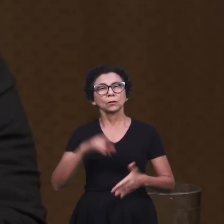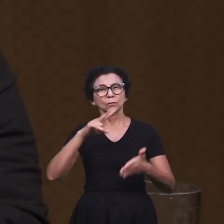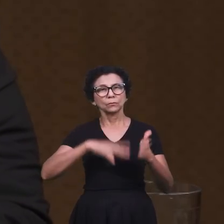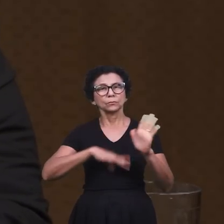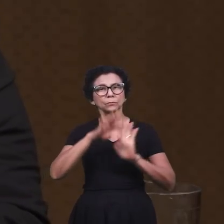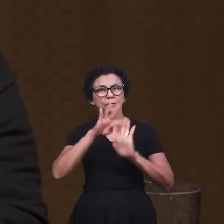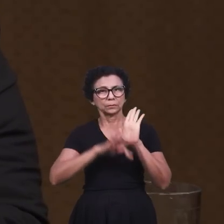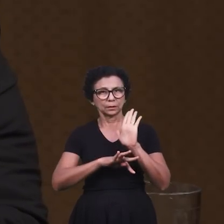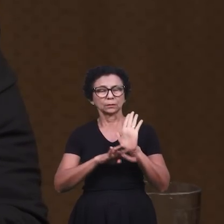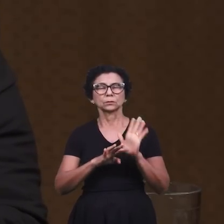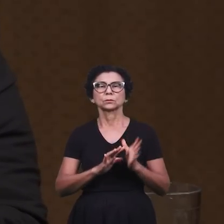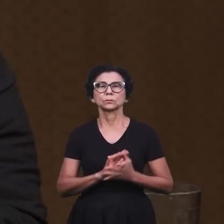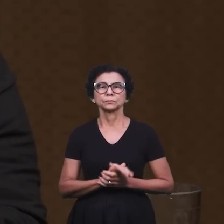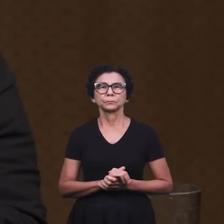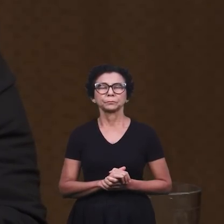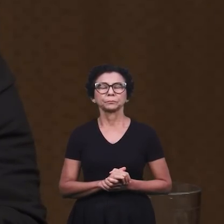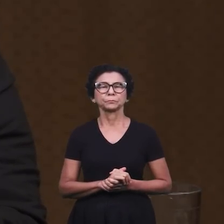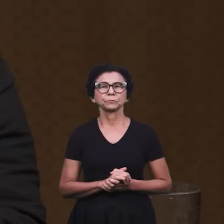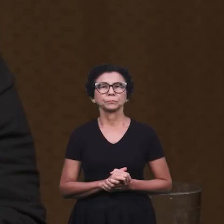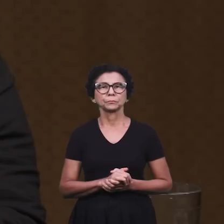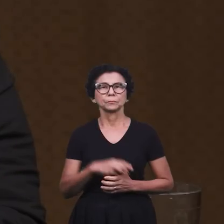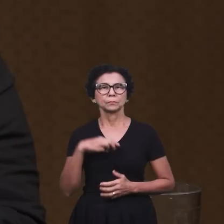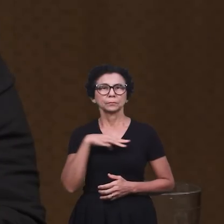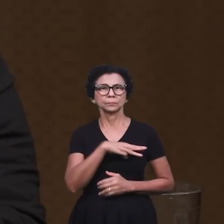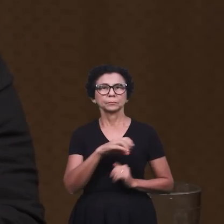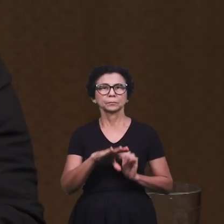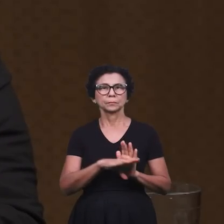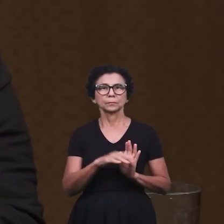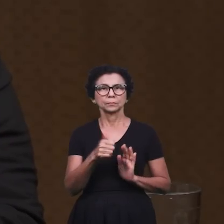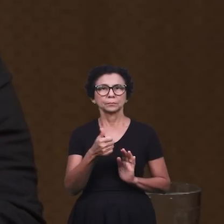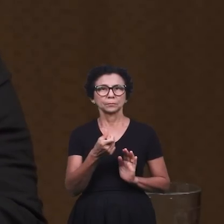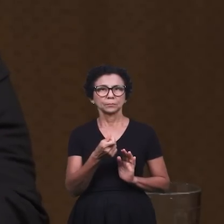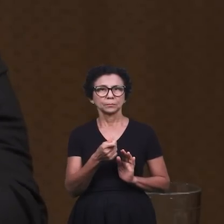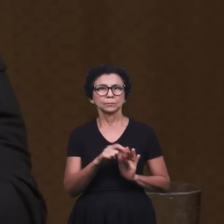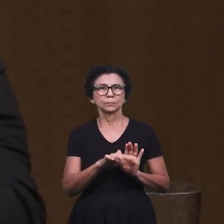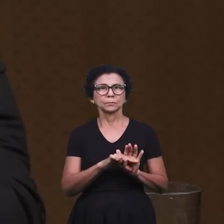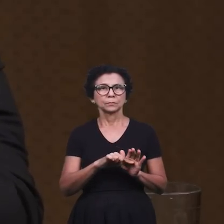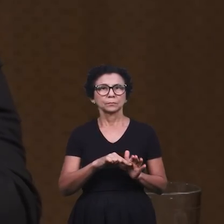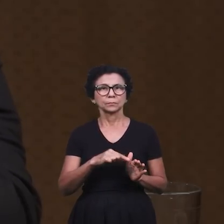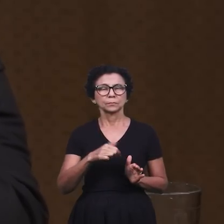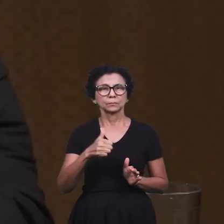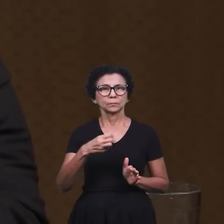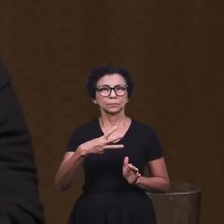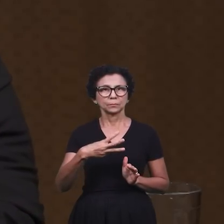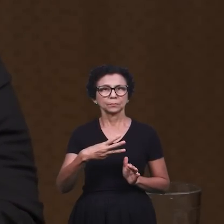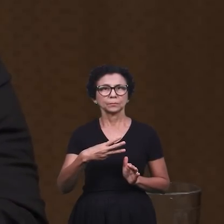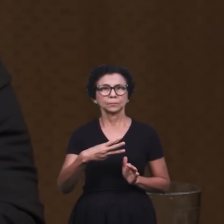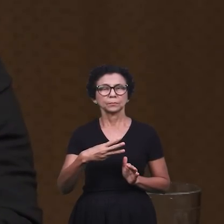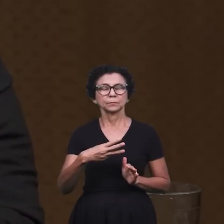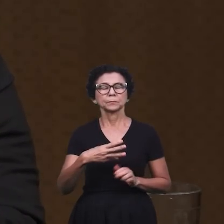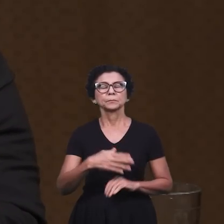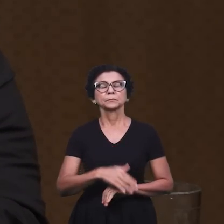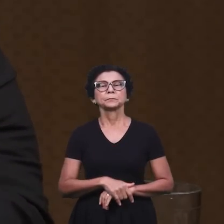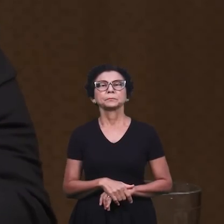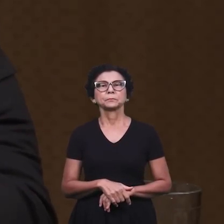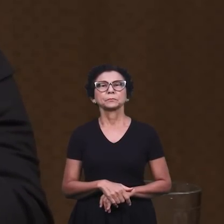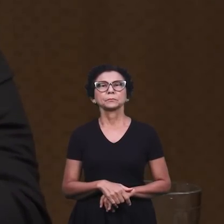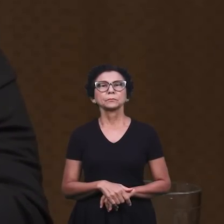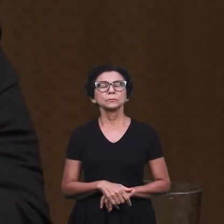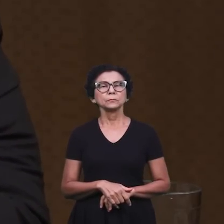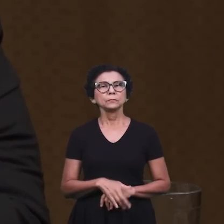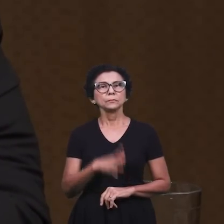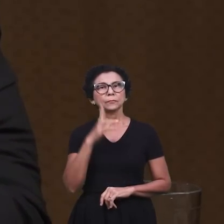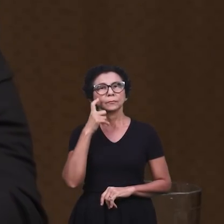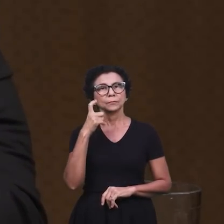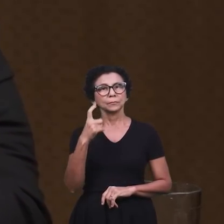texto da palavra do Senhor, Evangelho de Mateus, capítulo 16, versículo 13, a partir do versículo 13, e chama atenção